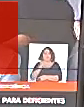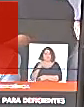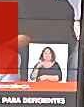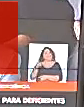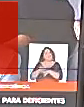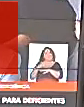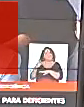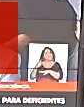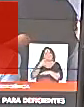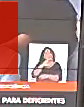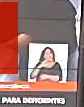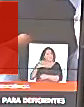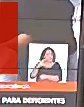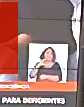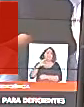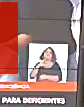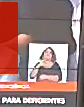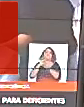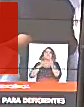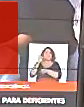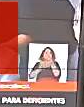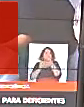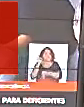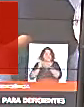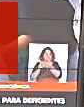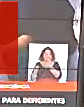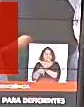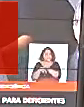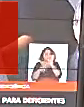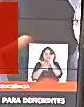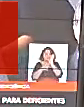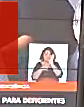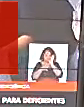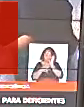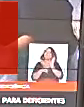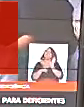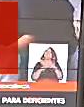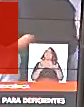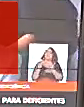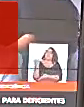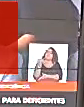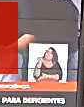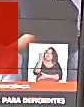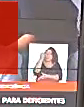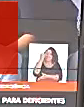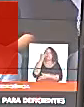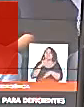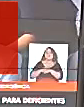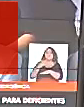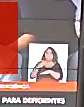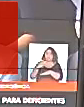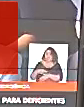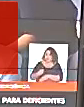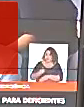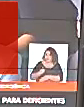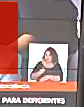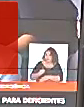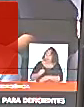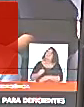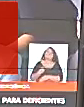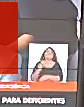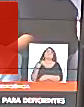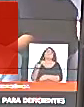do sindicato. Então, muito importante a presença da Zaira aqui hoje. Espero que ela possa nos trazer notícias